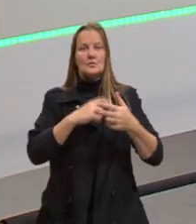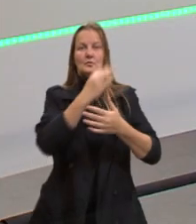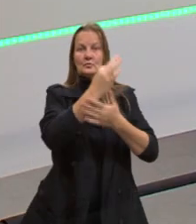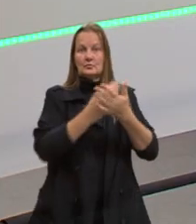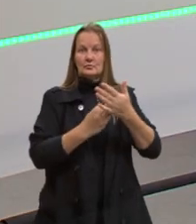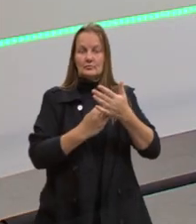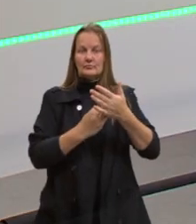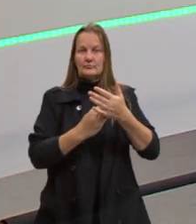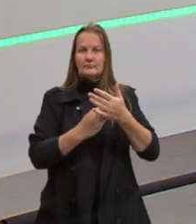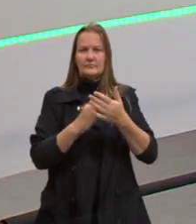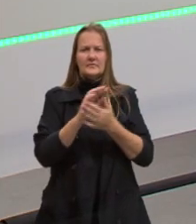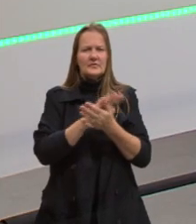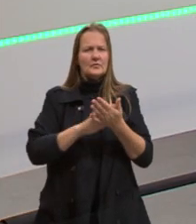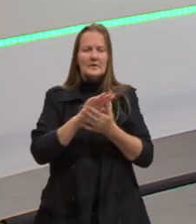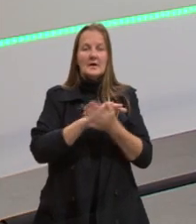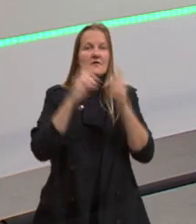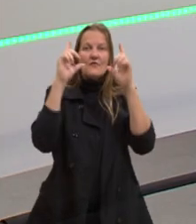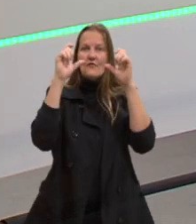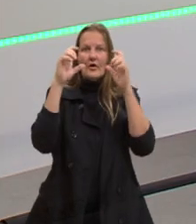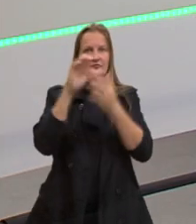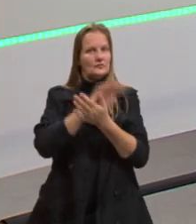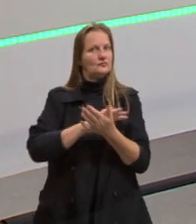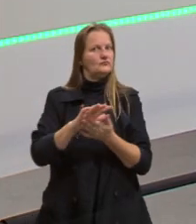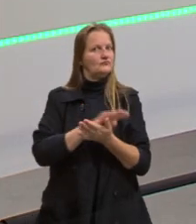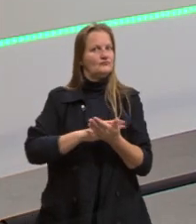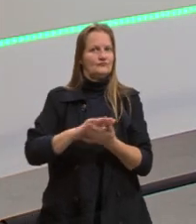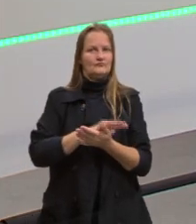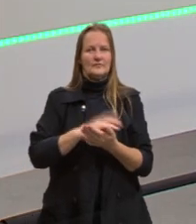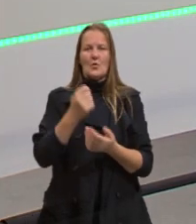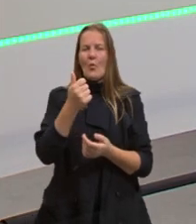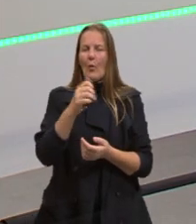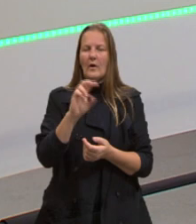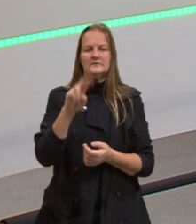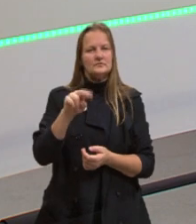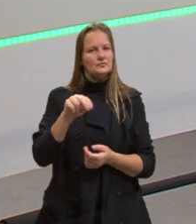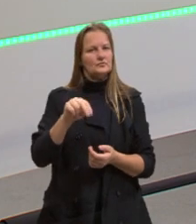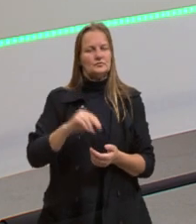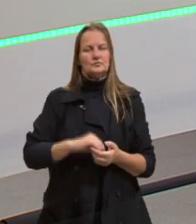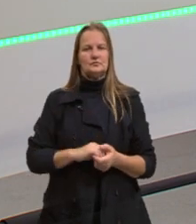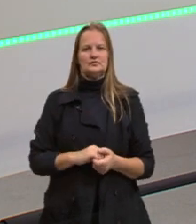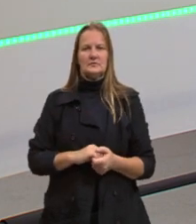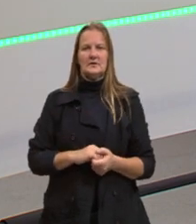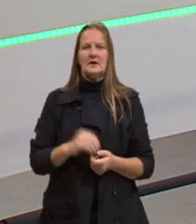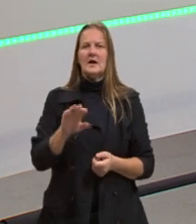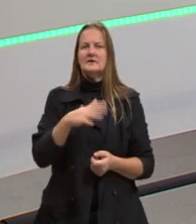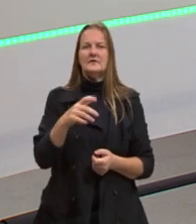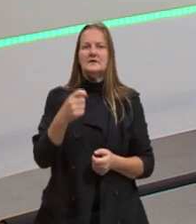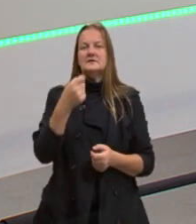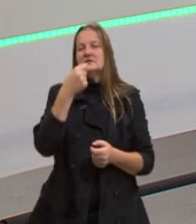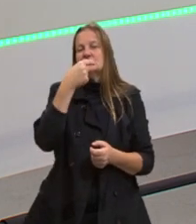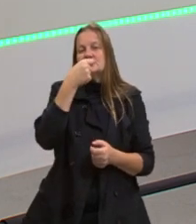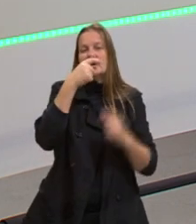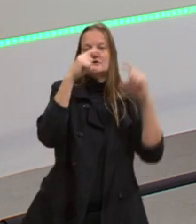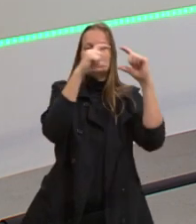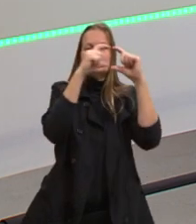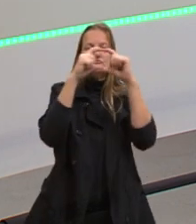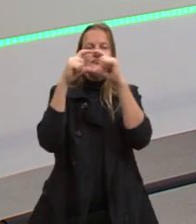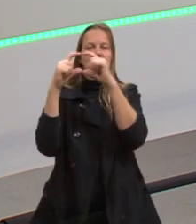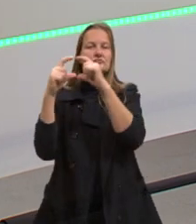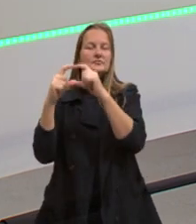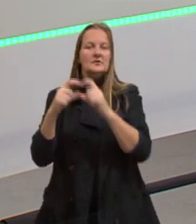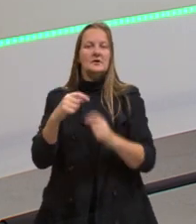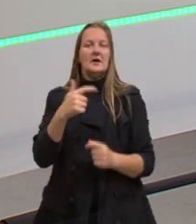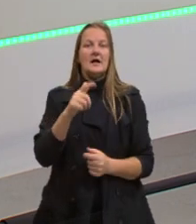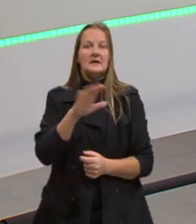texto que não apresenta muito imagens que são as vezes eles são charges basicamente chás